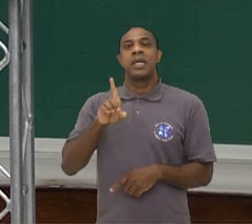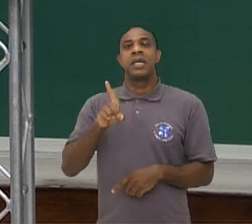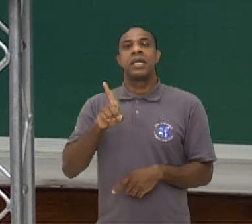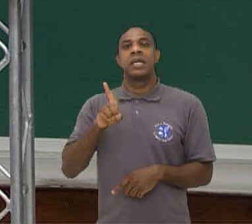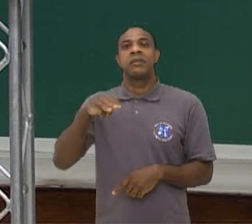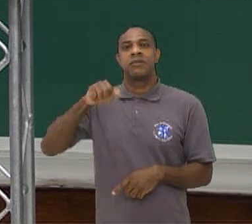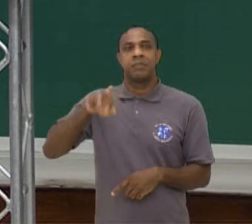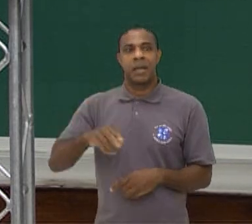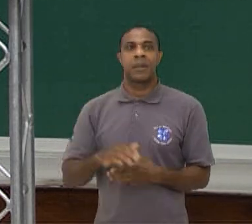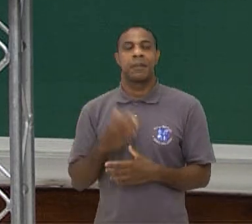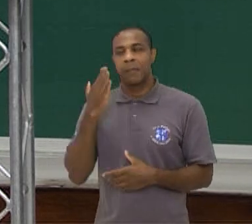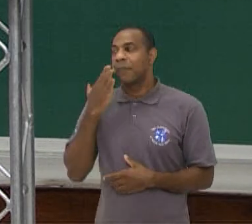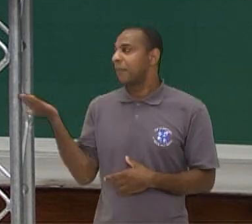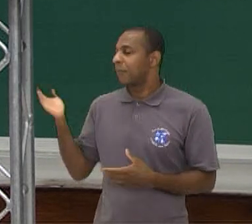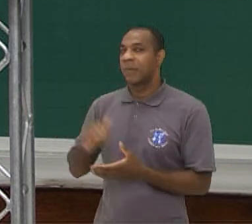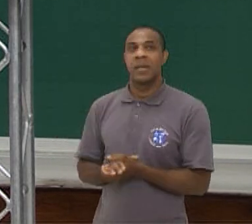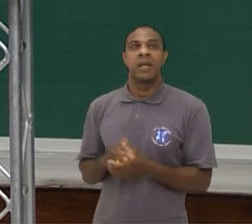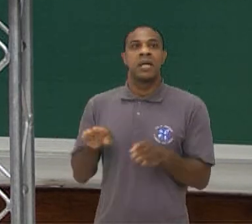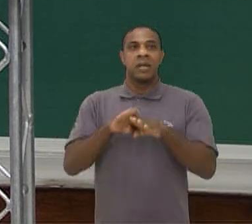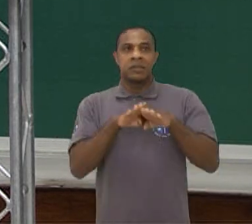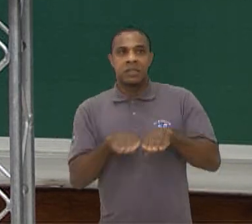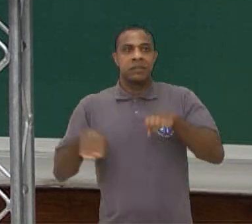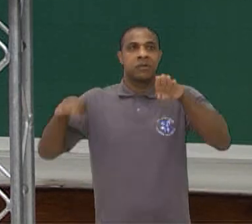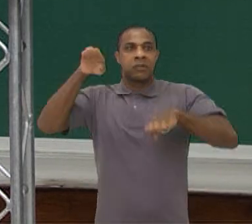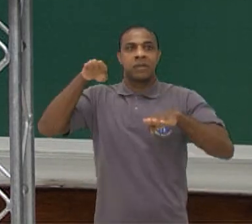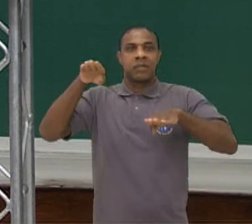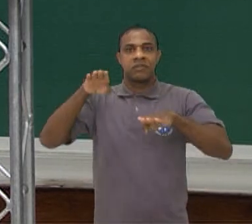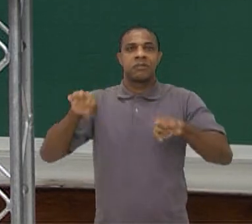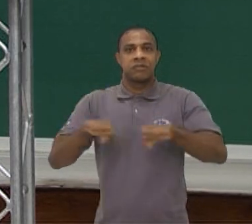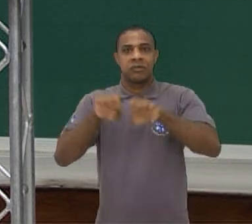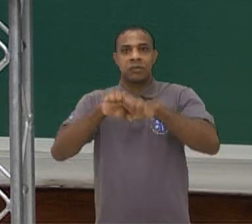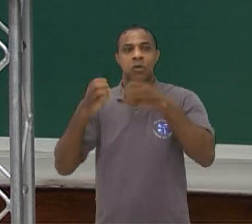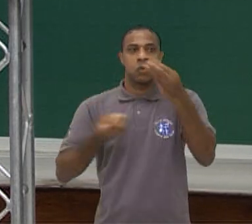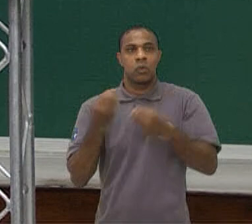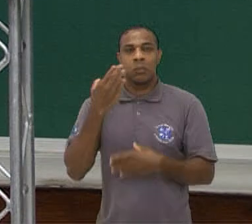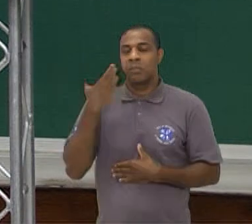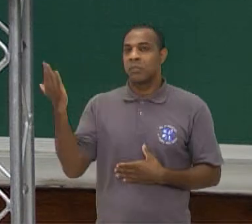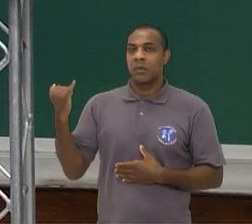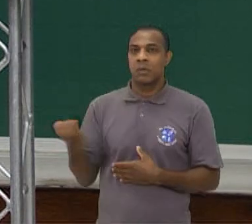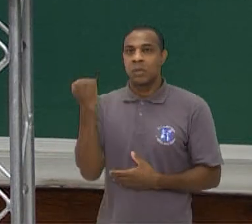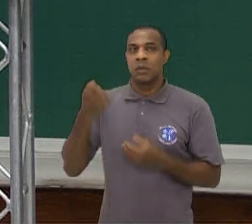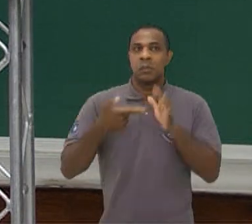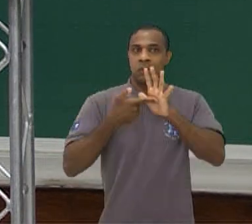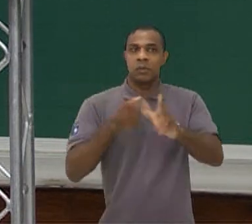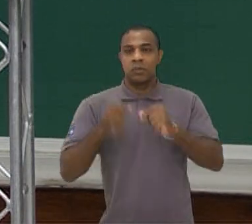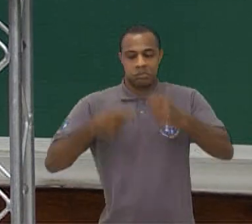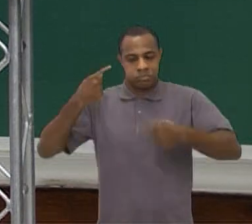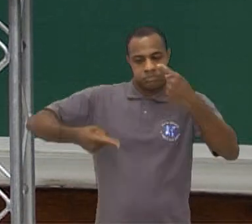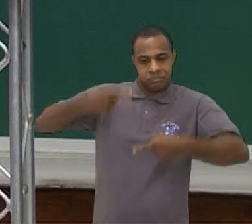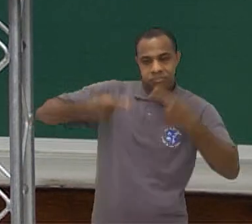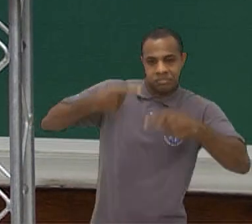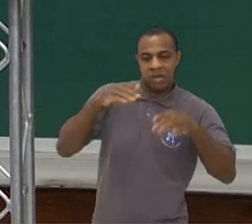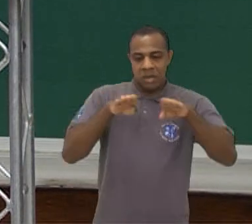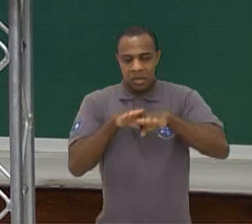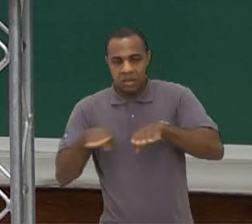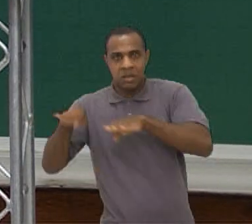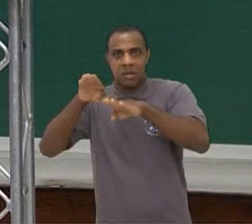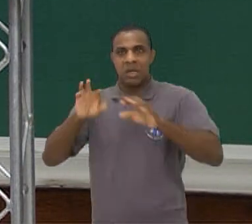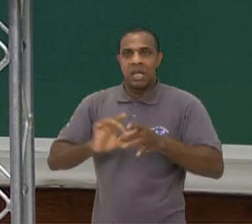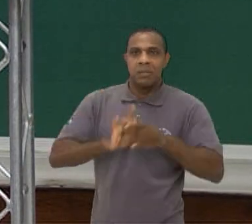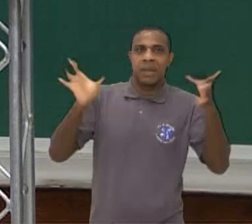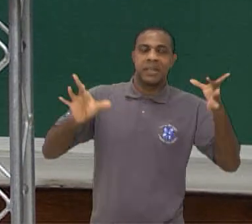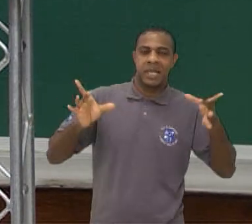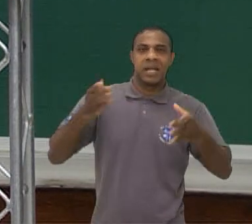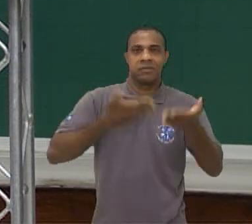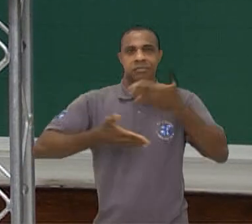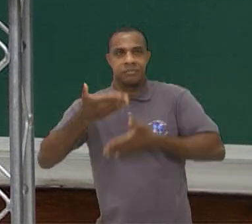desigualdade estrutural. Uma das grandes questões da época era mostrar que, apesar dos debates sobre igualdade, liberdade e